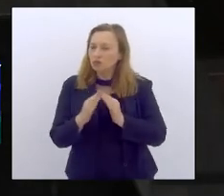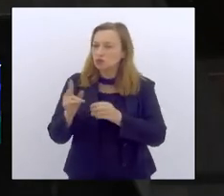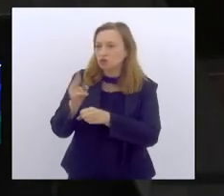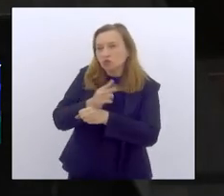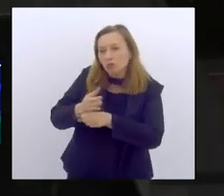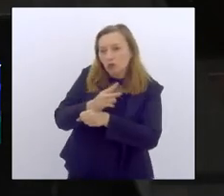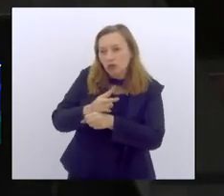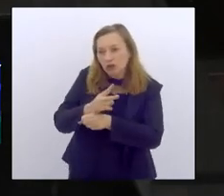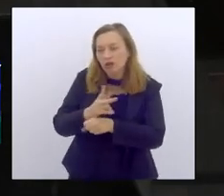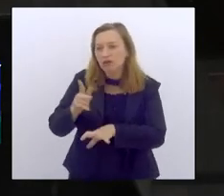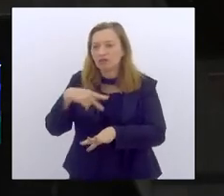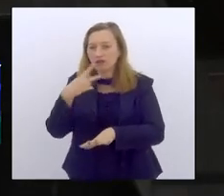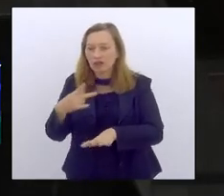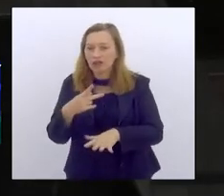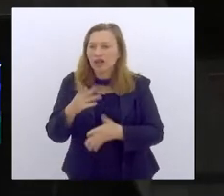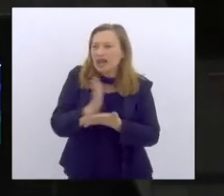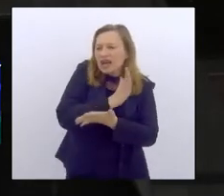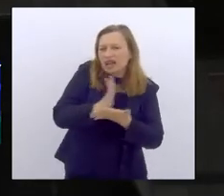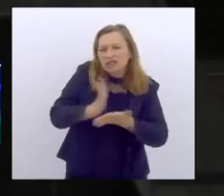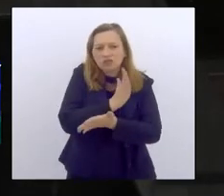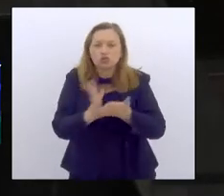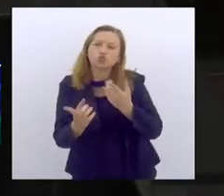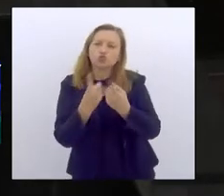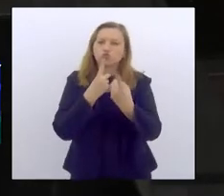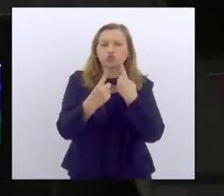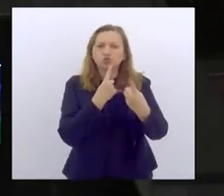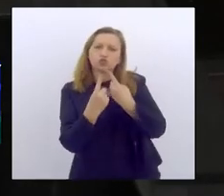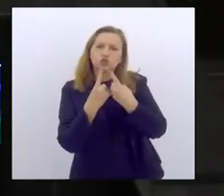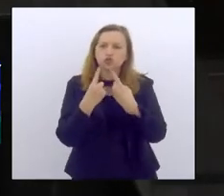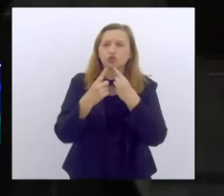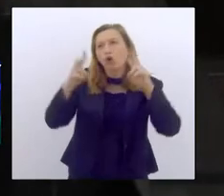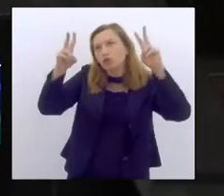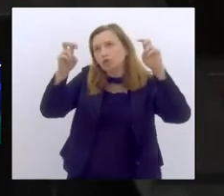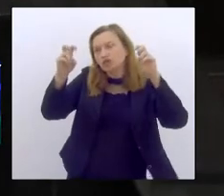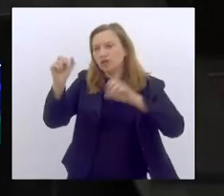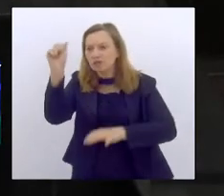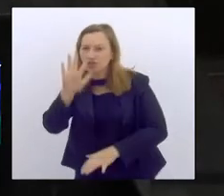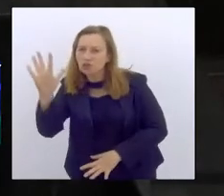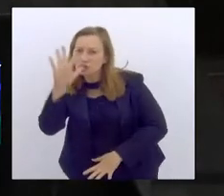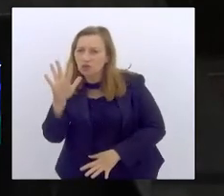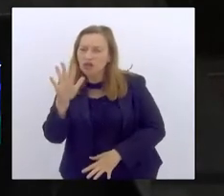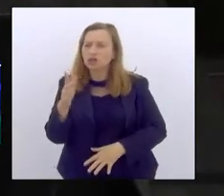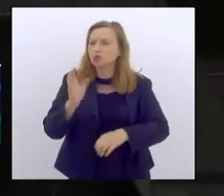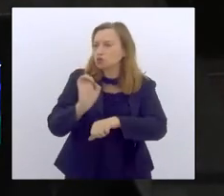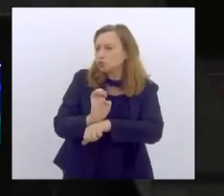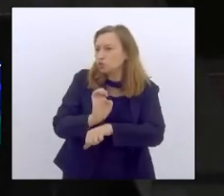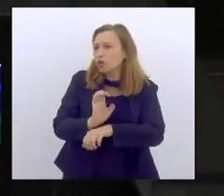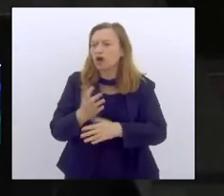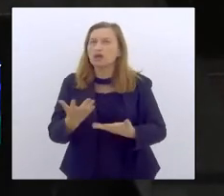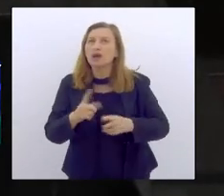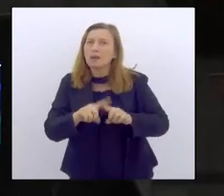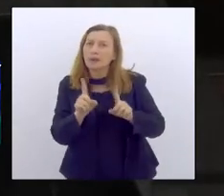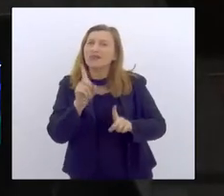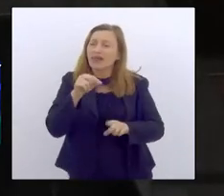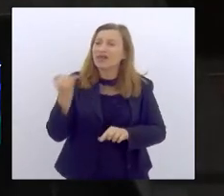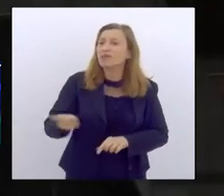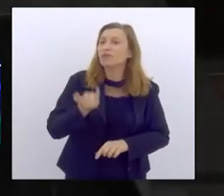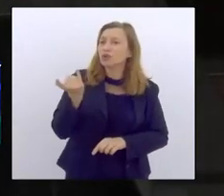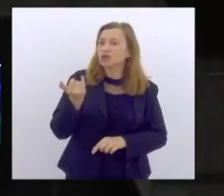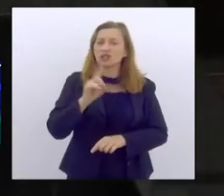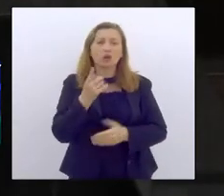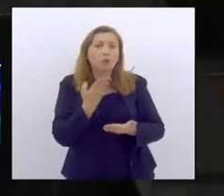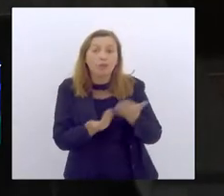me procuraram a respeito muitas vezes nós podemos temos né os temas nacionais os temas estaduais mas é muito importante